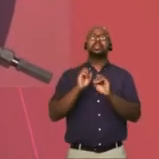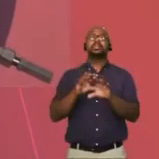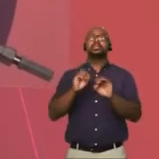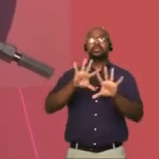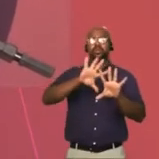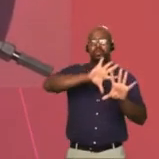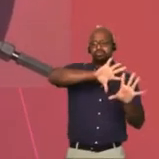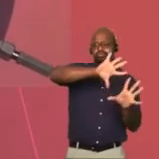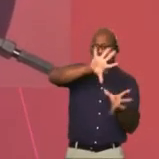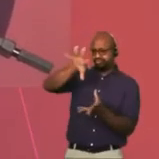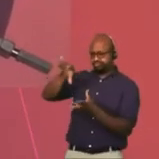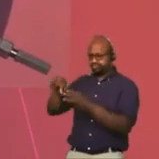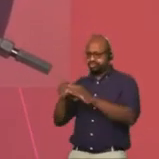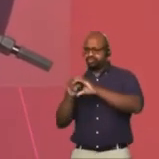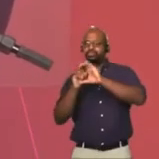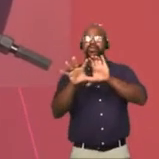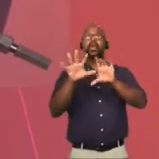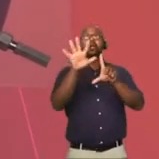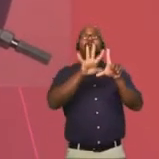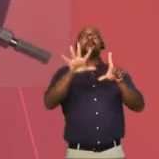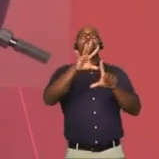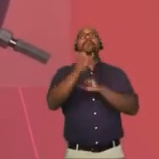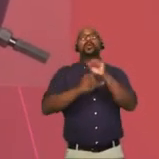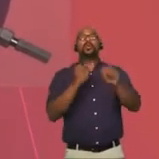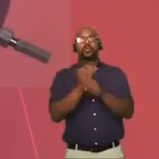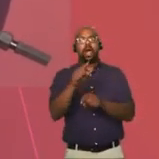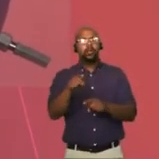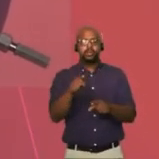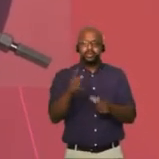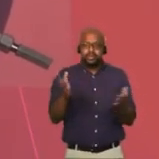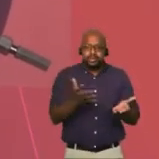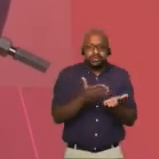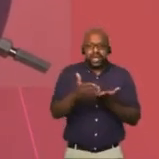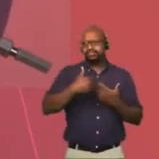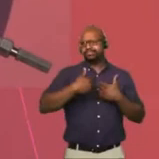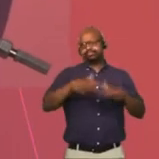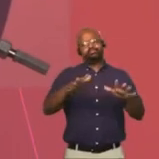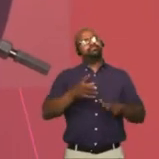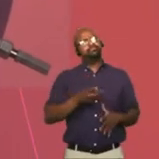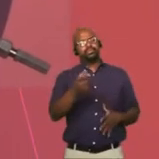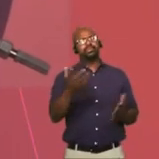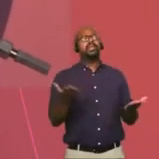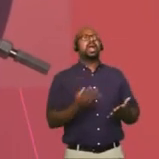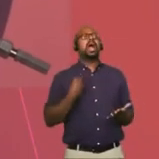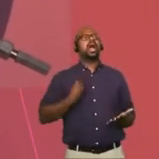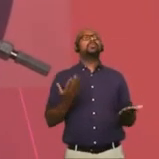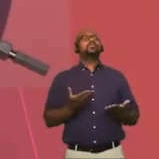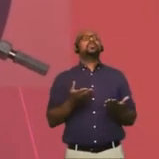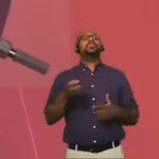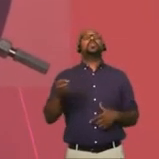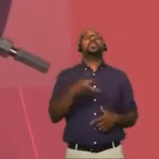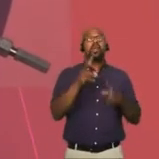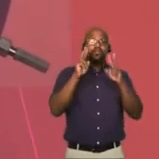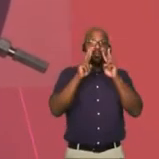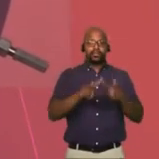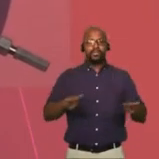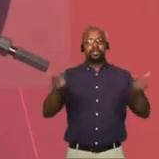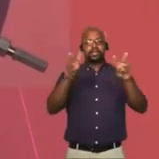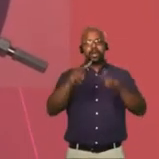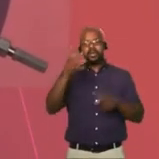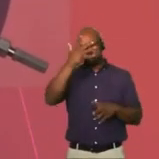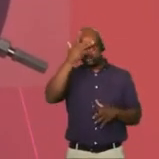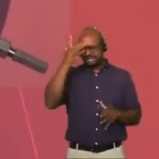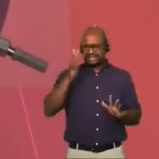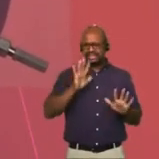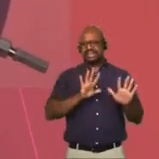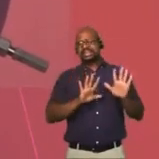ensino é isso veio para ficar ok nós temos atualmente uma nova visão as pessoas têm um